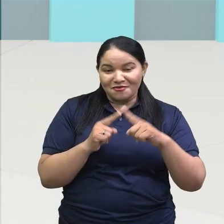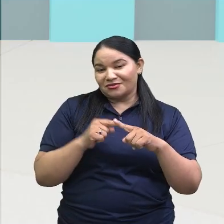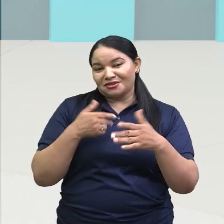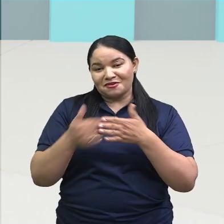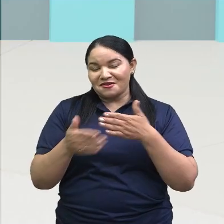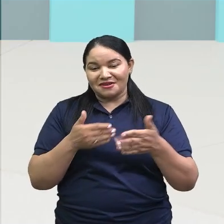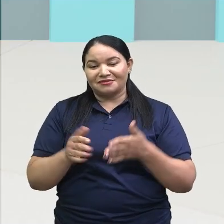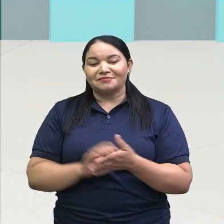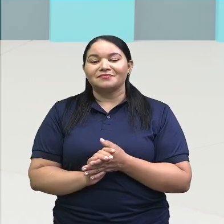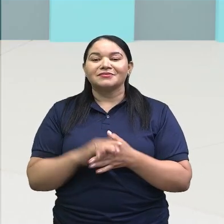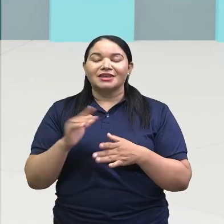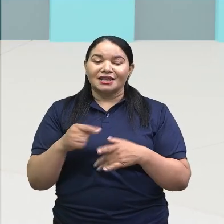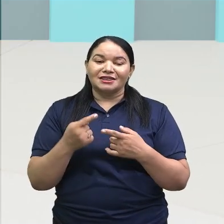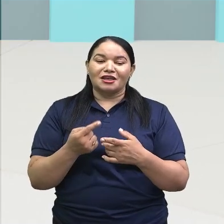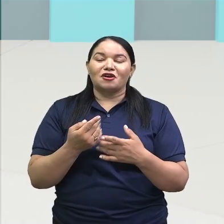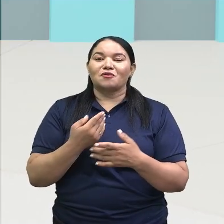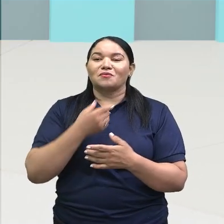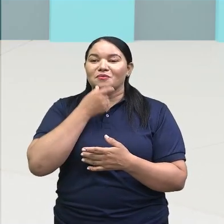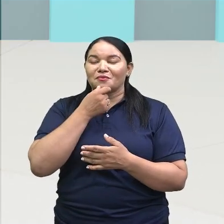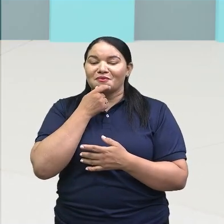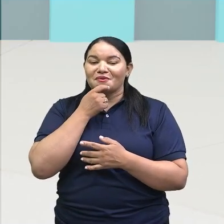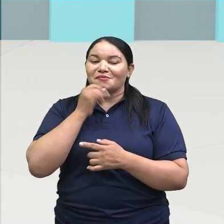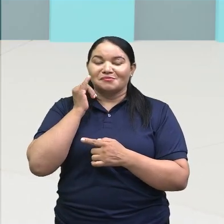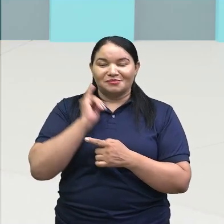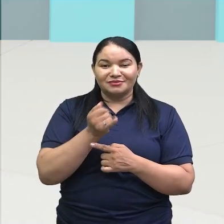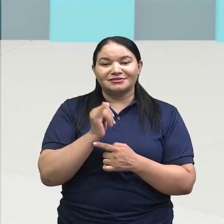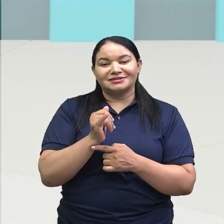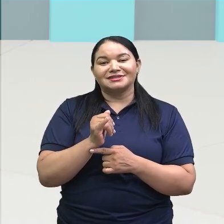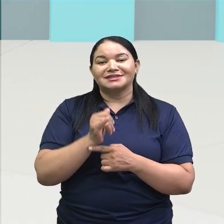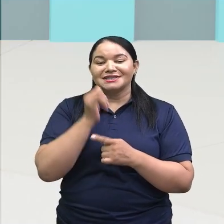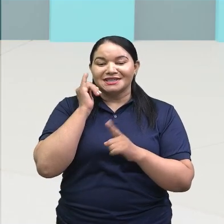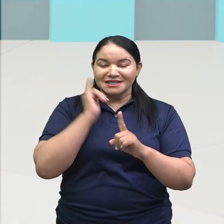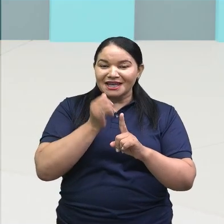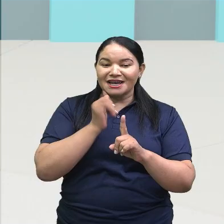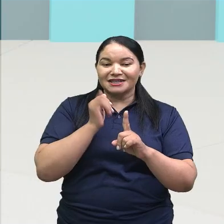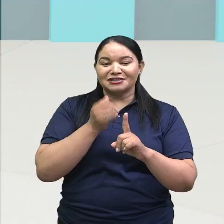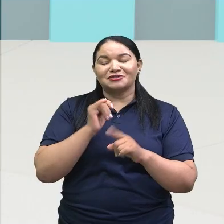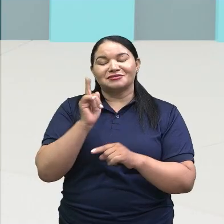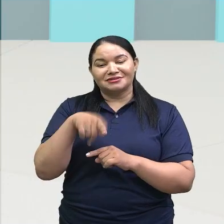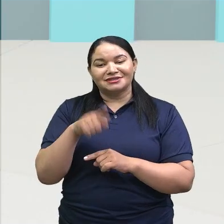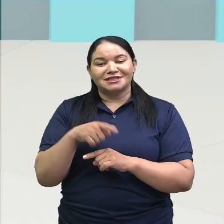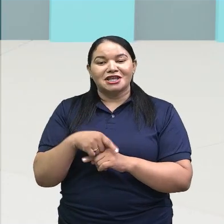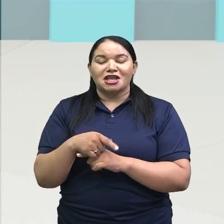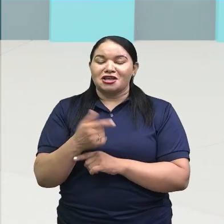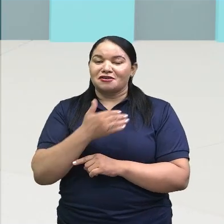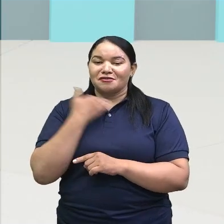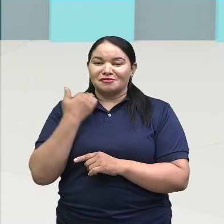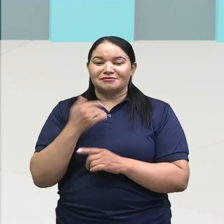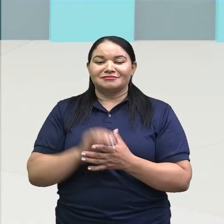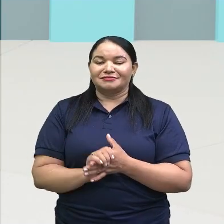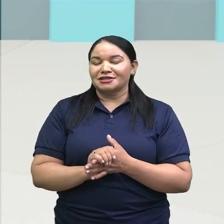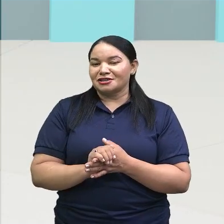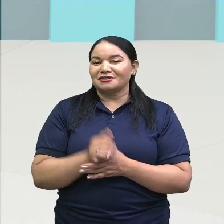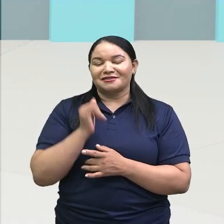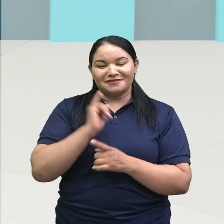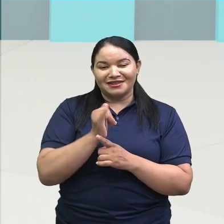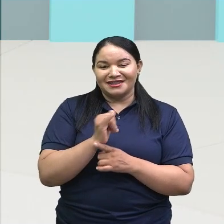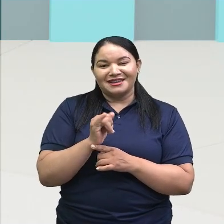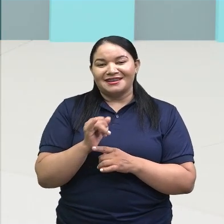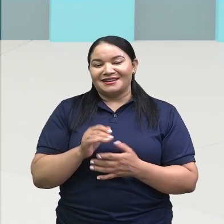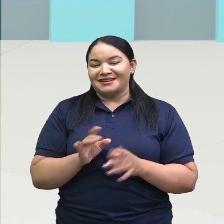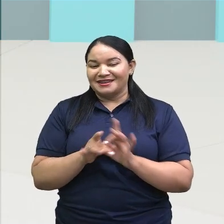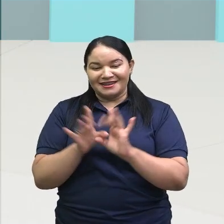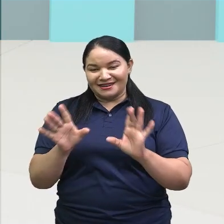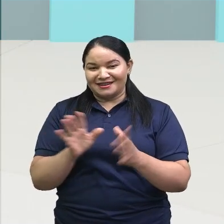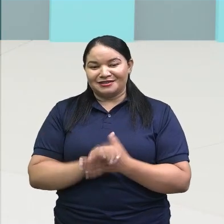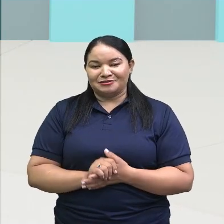Machado de Assis, ao fazer o narrador ser um defunto. Afinal, ele pode falar de todo mundo e muito mal, tá bom? Vamos